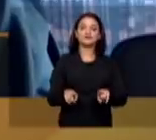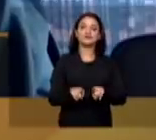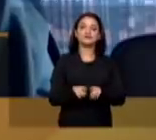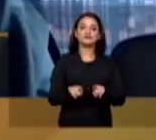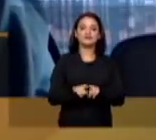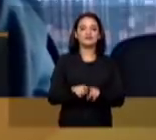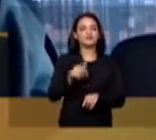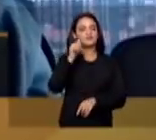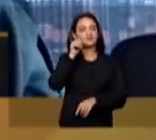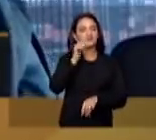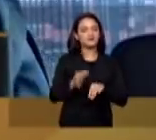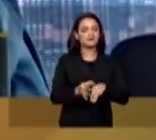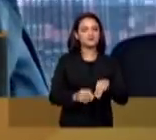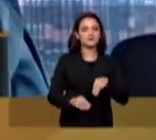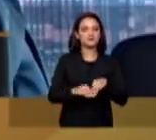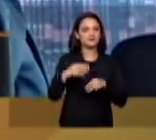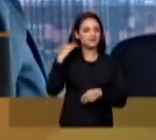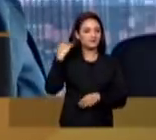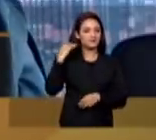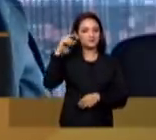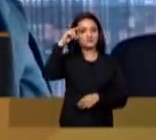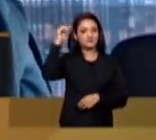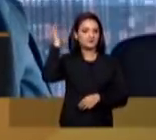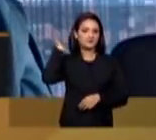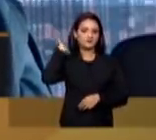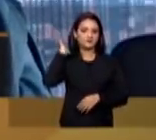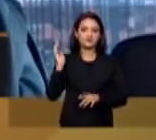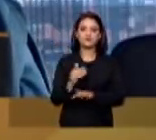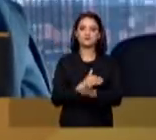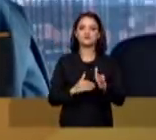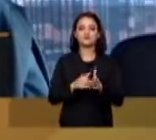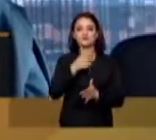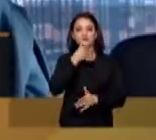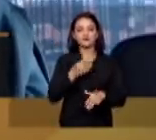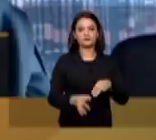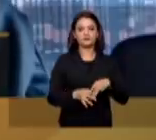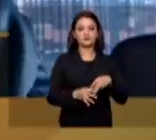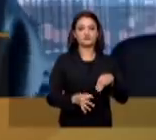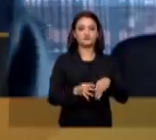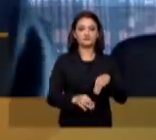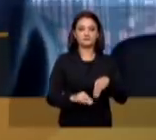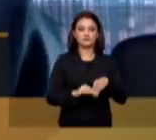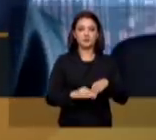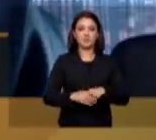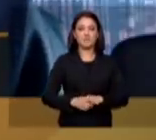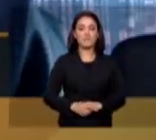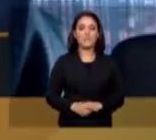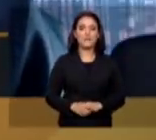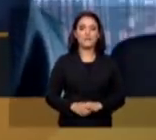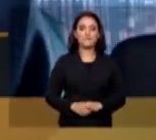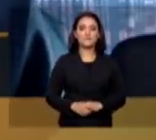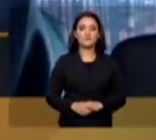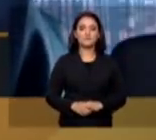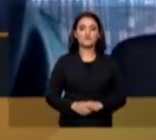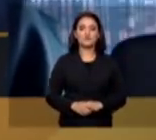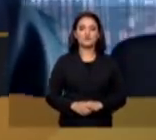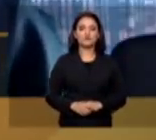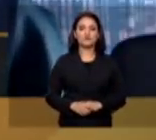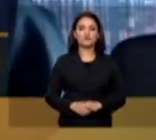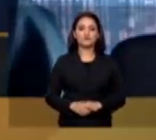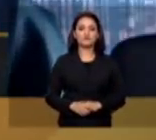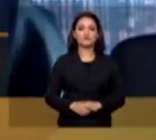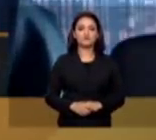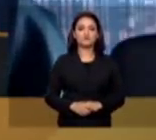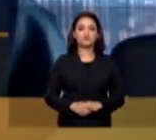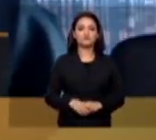eminente ministra Rosa Weber, eminentes ministros. Há dois pontos que eu gostaria de trazer